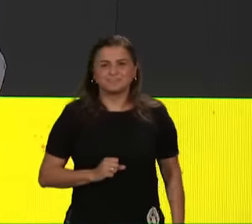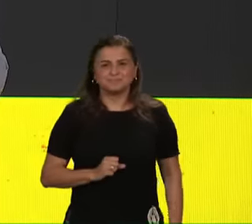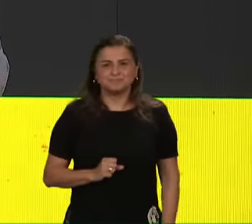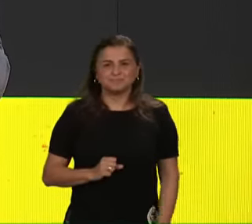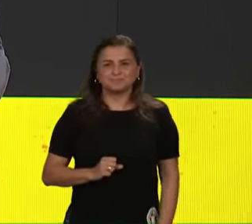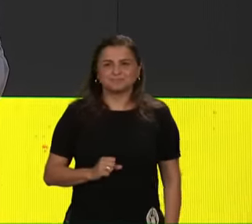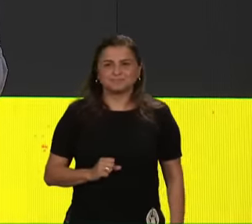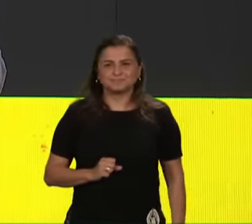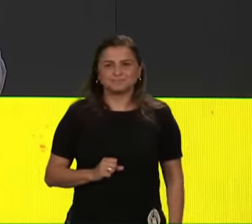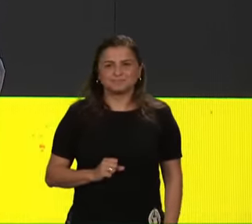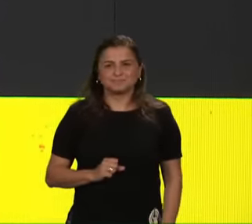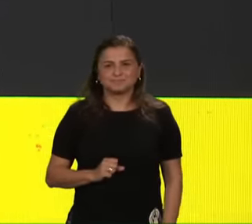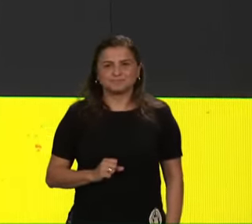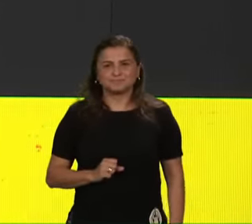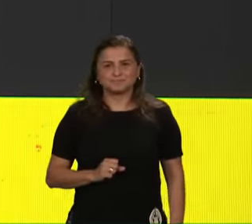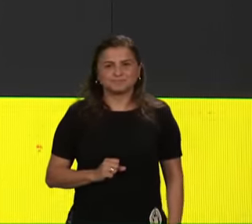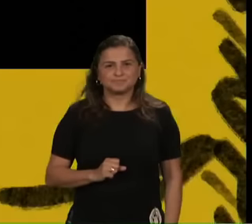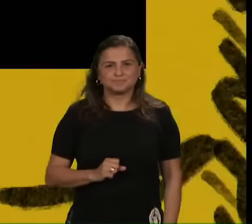assim.